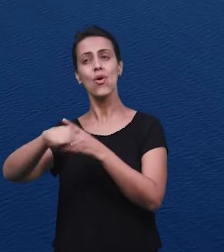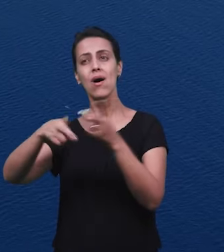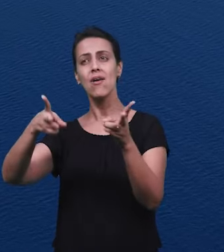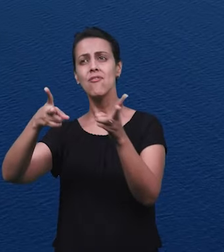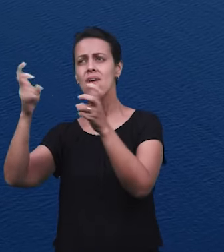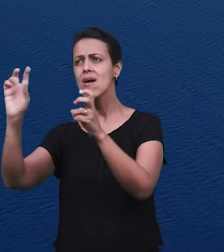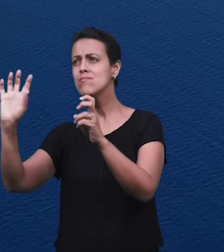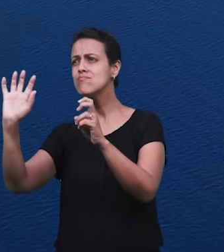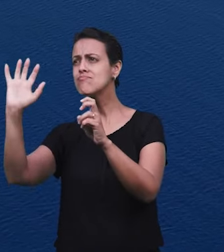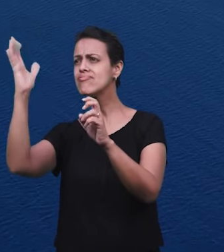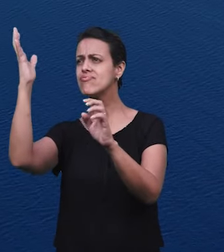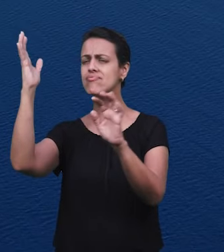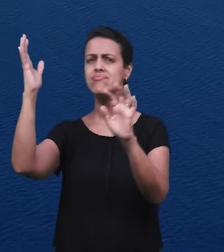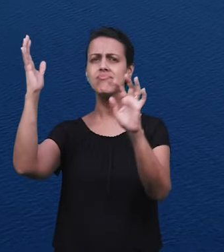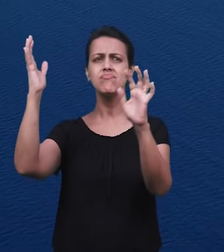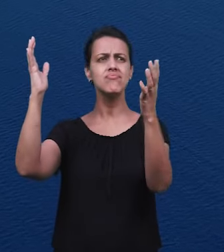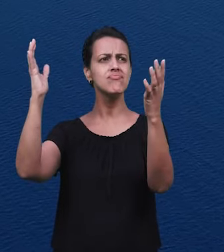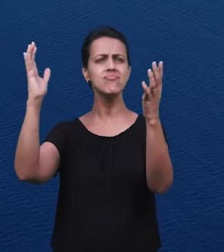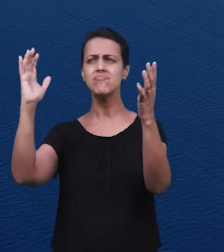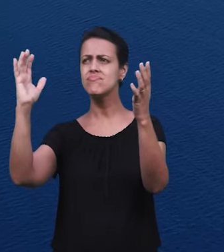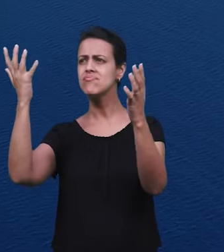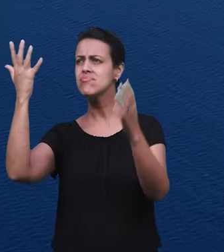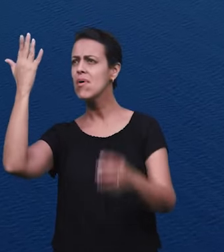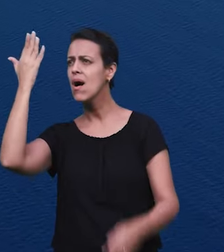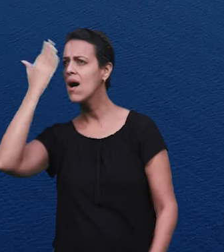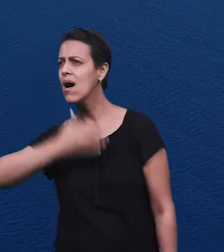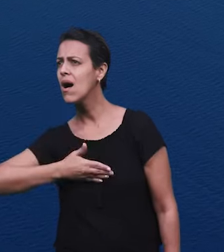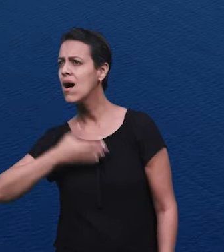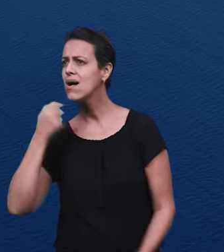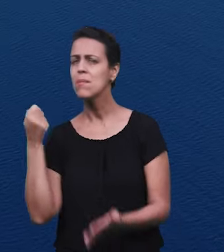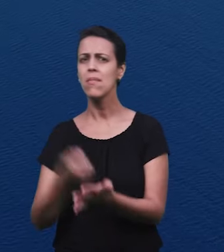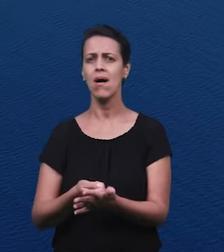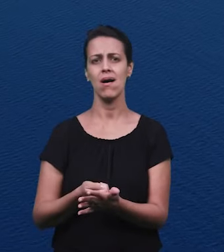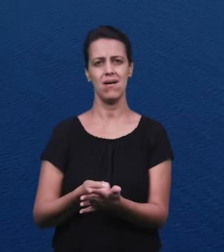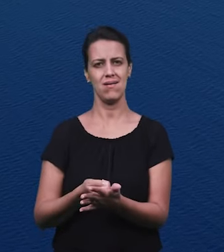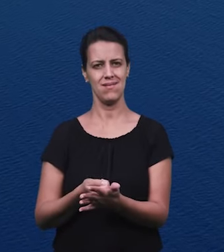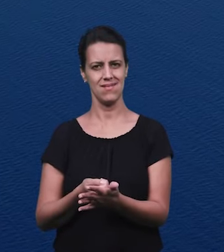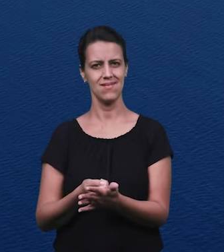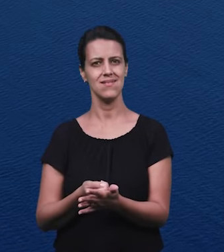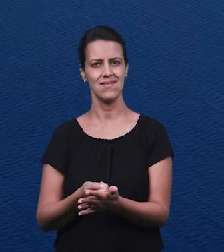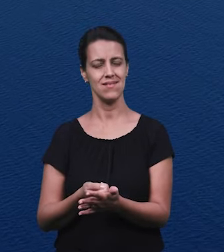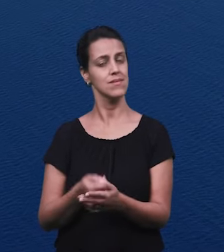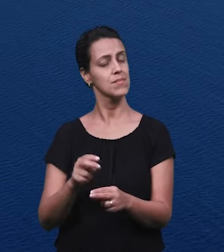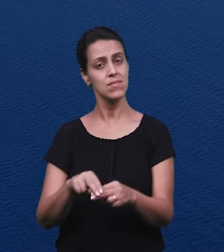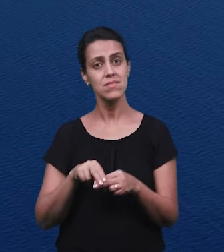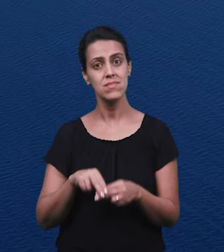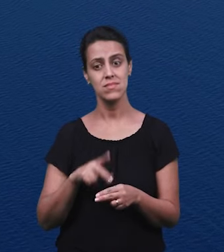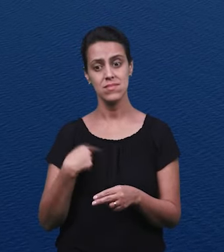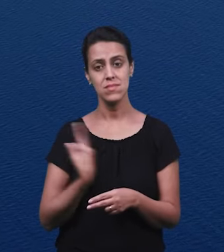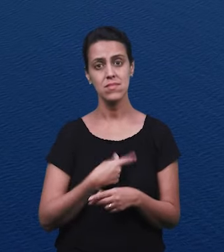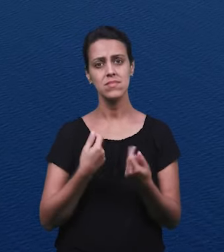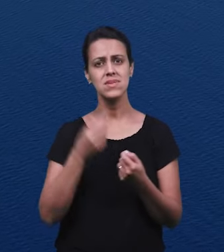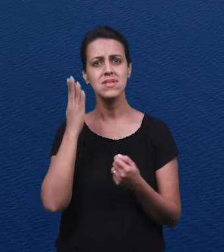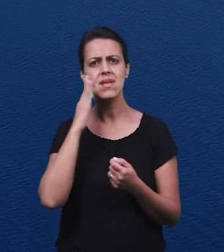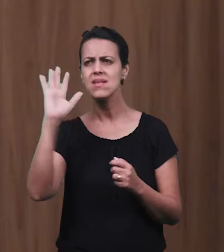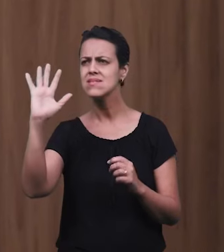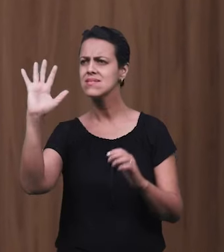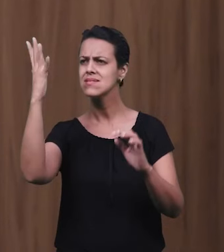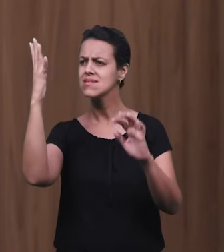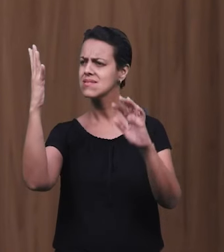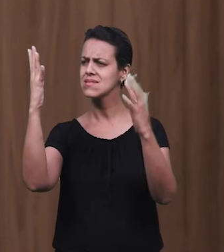sinais estão em evidência. Então não há por que não entender os sinais como